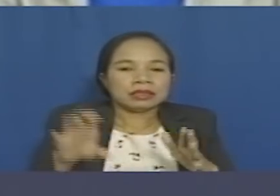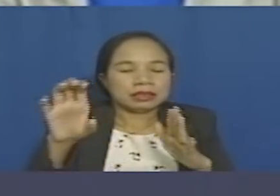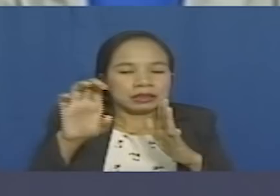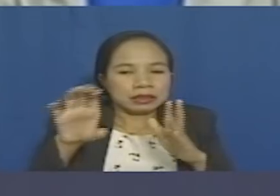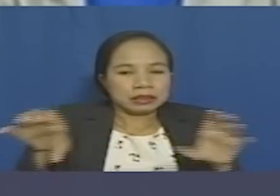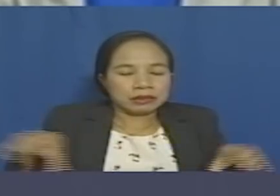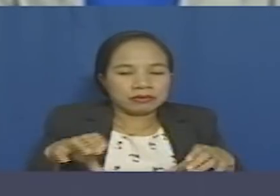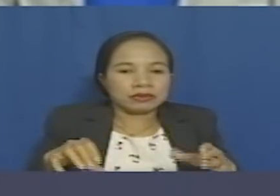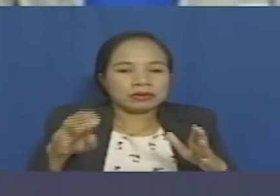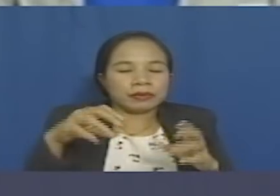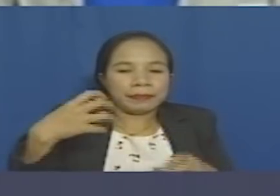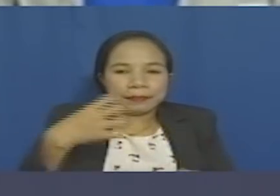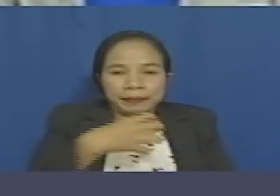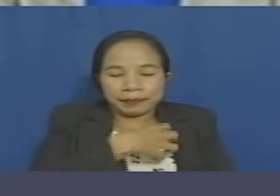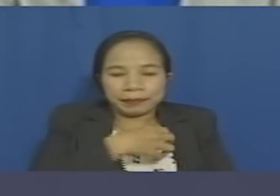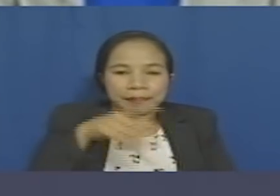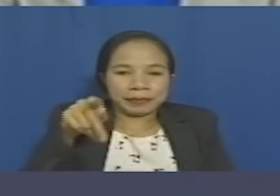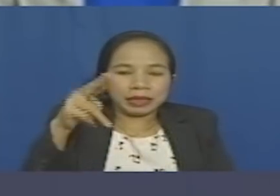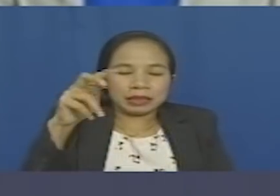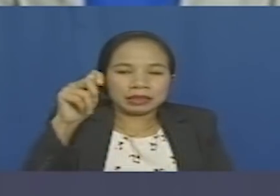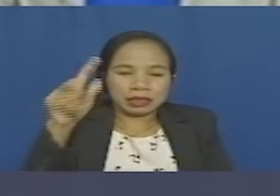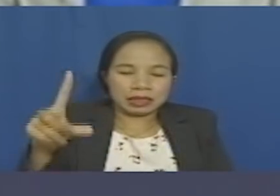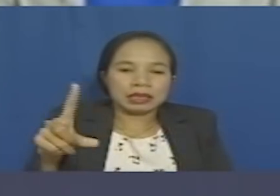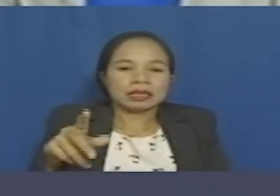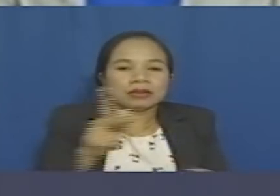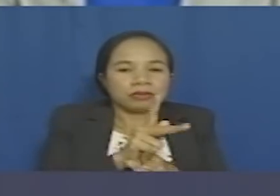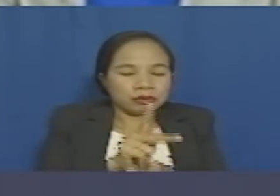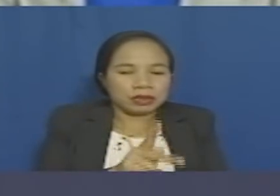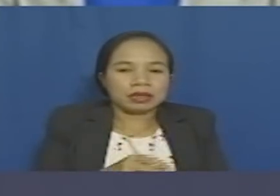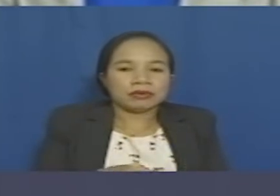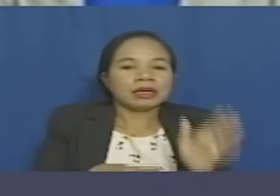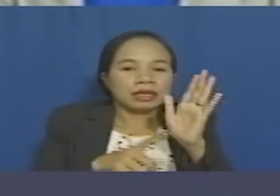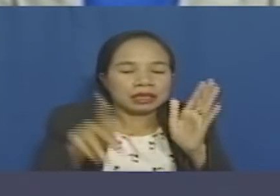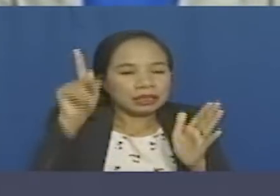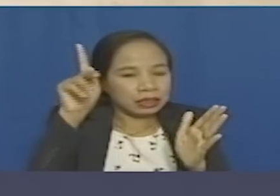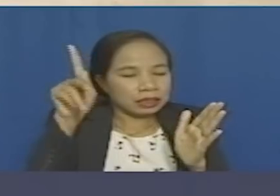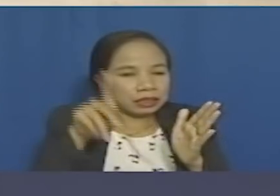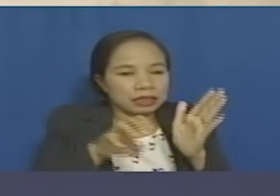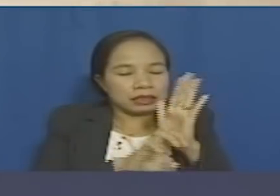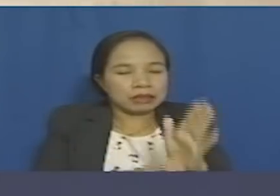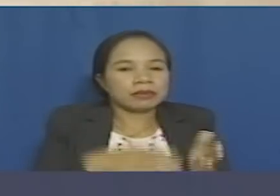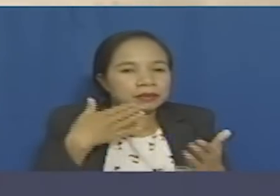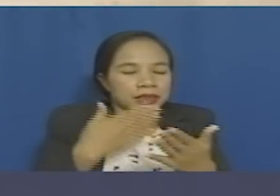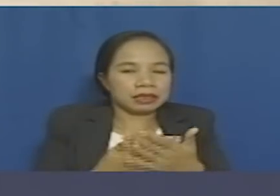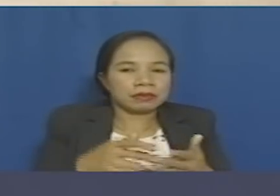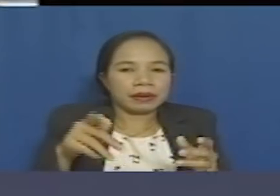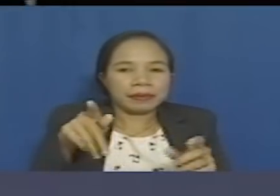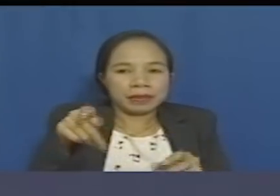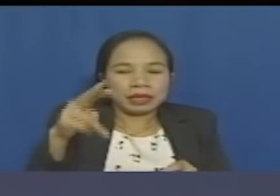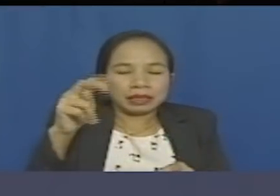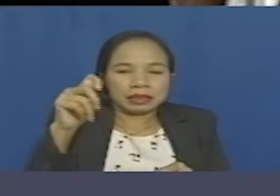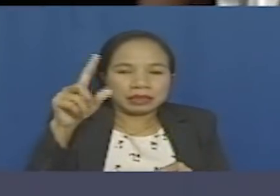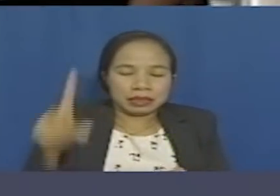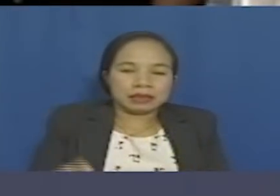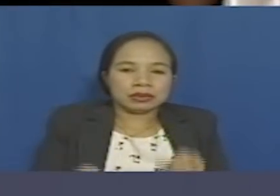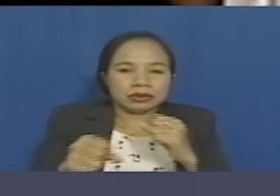PNTL nya larang podi asigura o fo imagen dia ma PNTL. Suspeito MJ horas ne dedaun